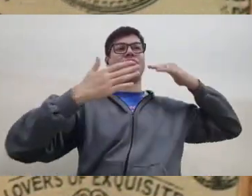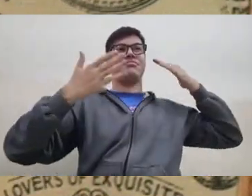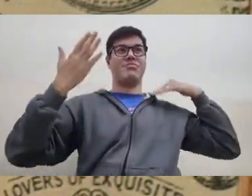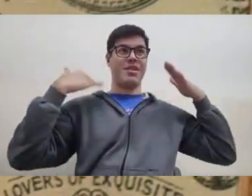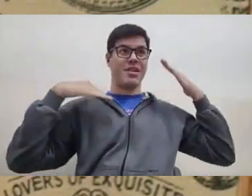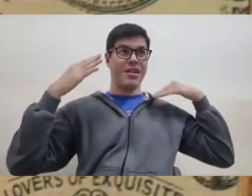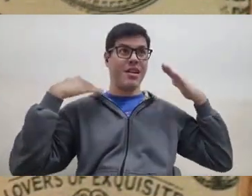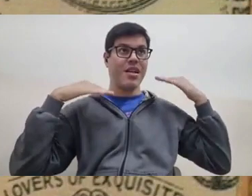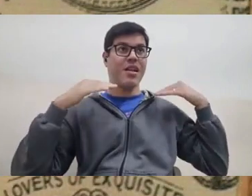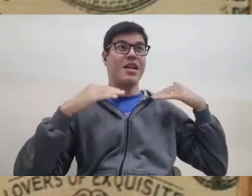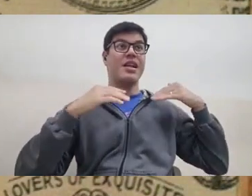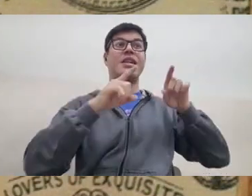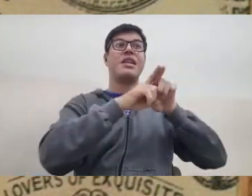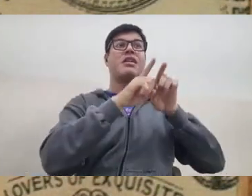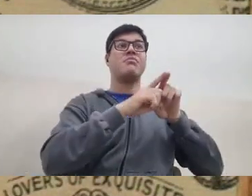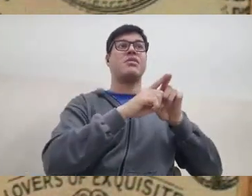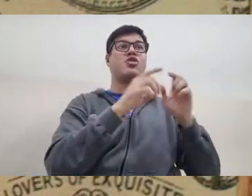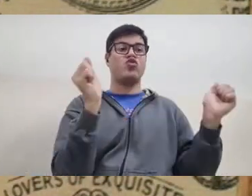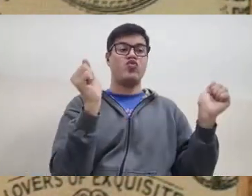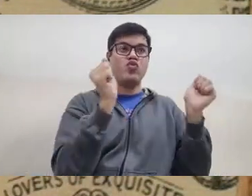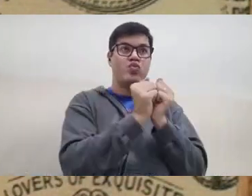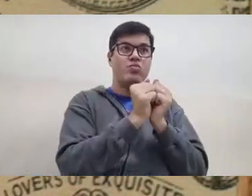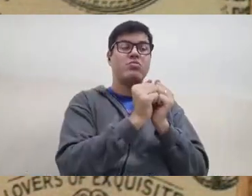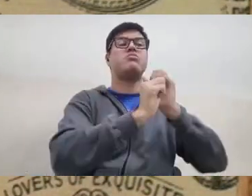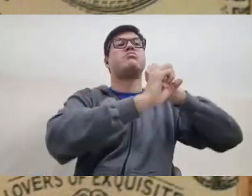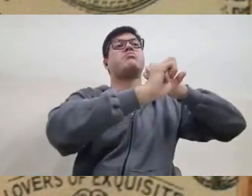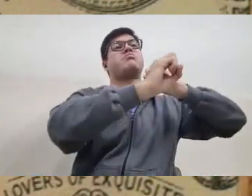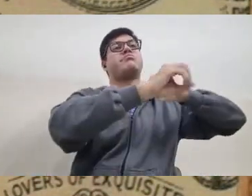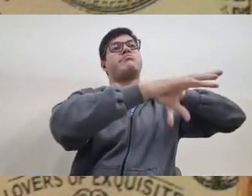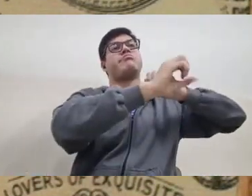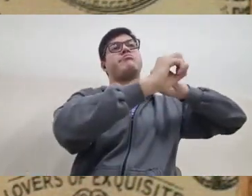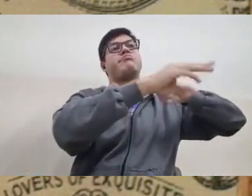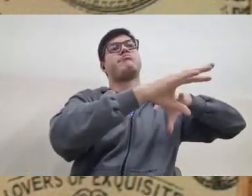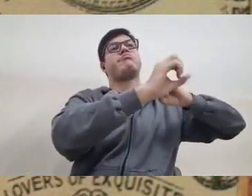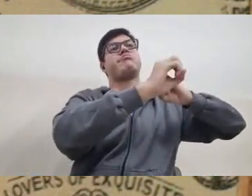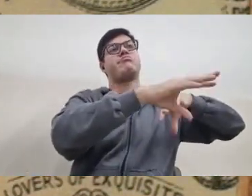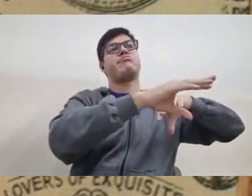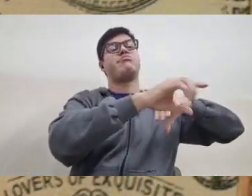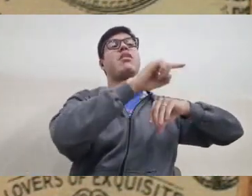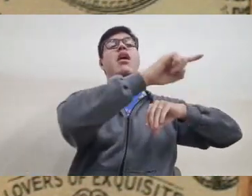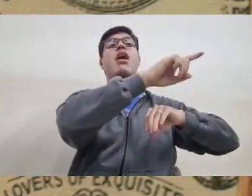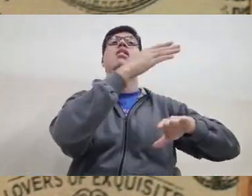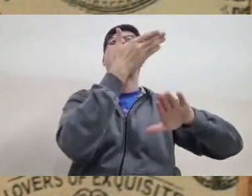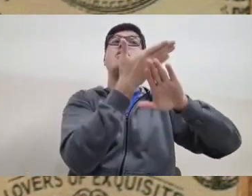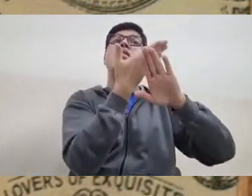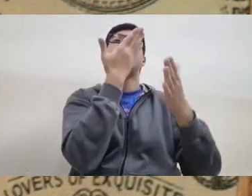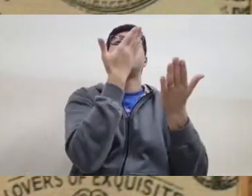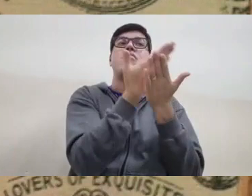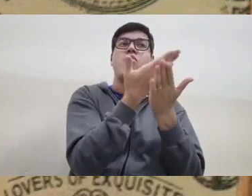e tudo mas o estudo que eu digo é educação